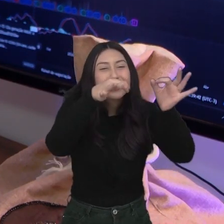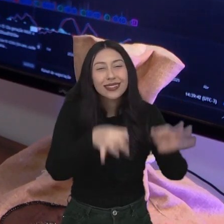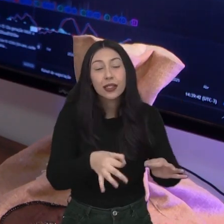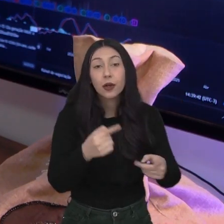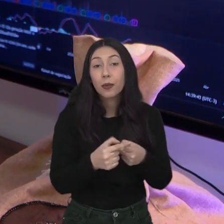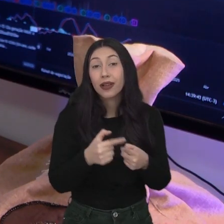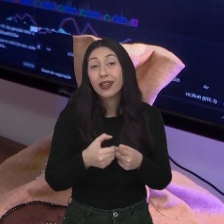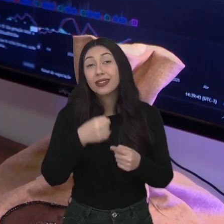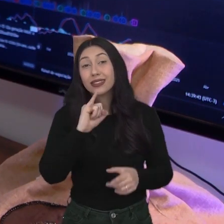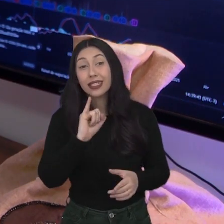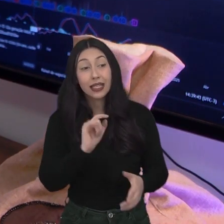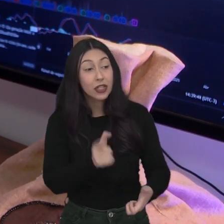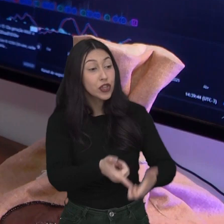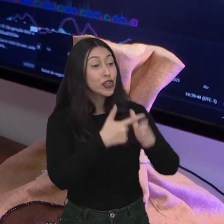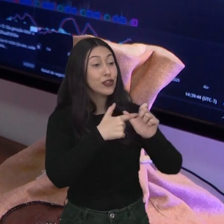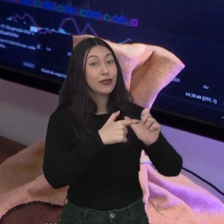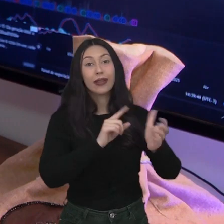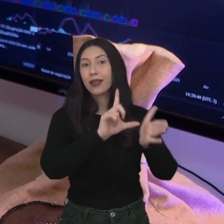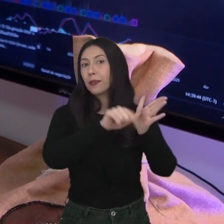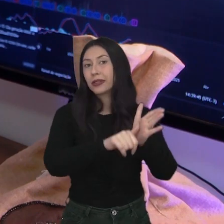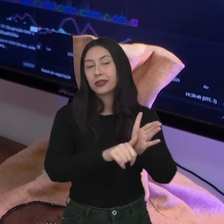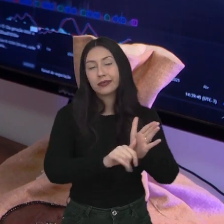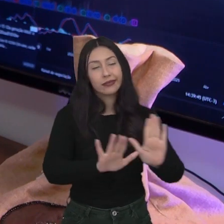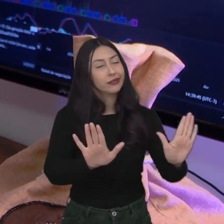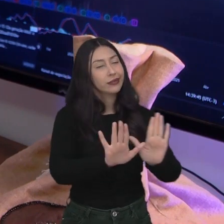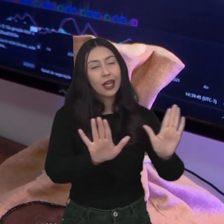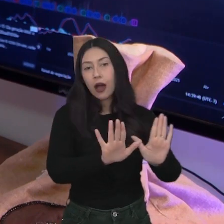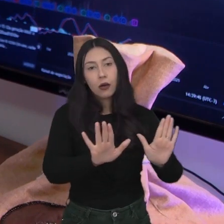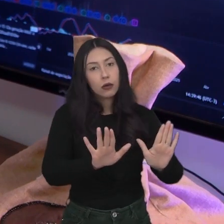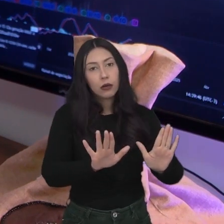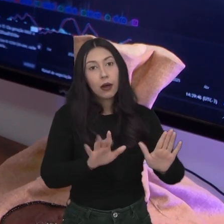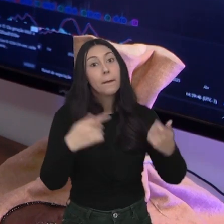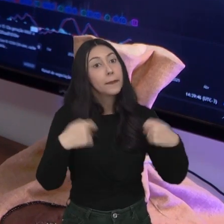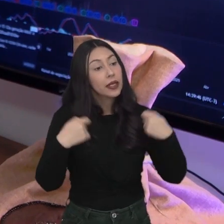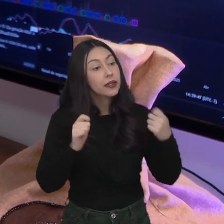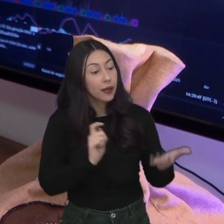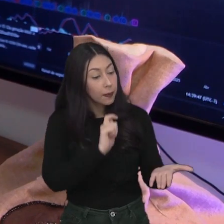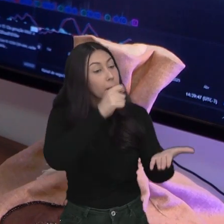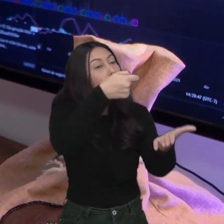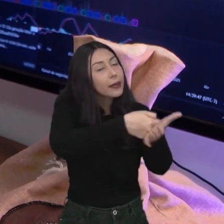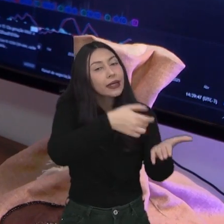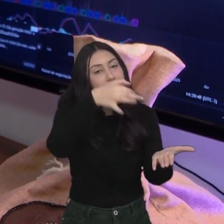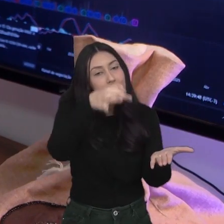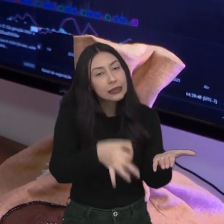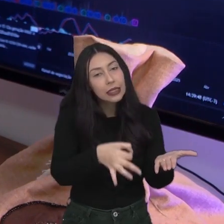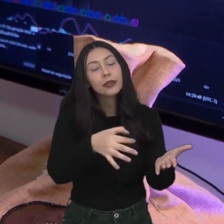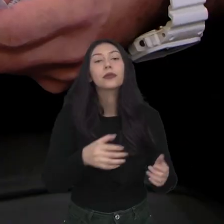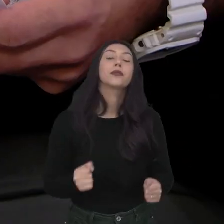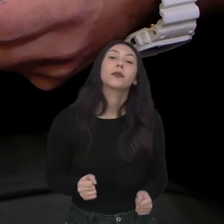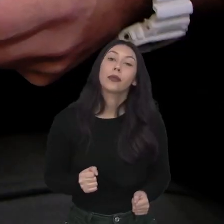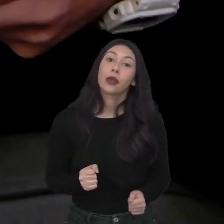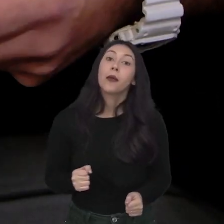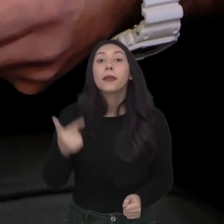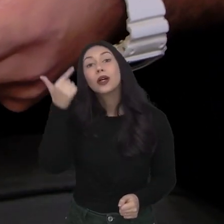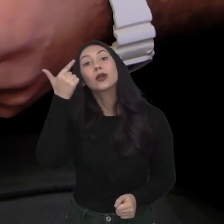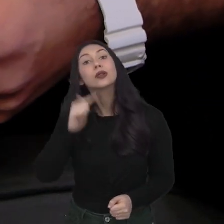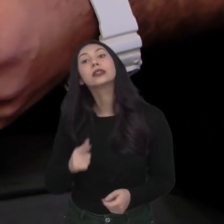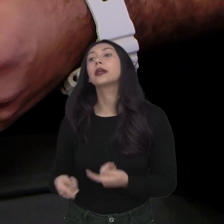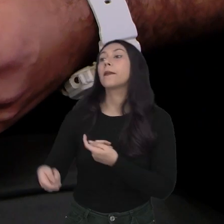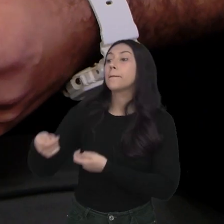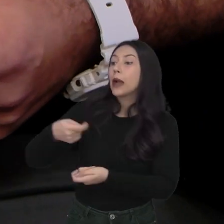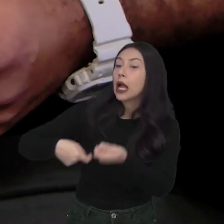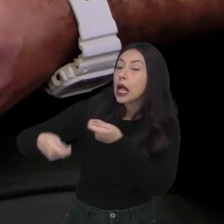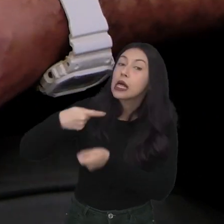para você fazer uma dívida de consumo, não faça. Tem que ser dívida de alavancagem, é uma dívida que vai fazer você fazer mais dinheiro. Para garantir a